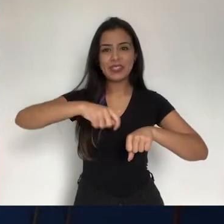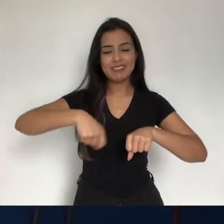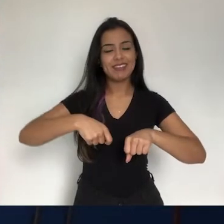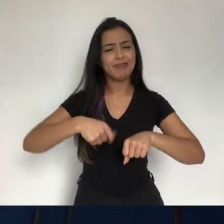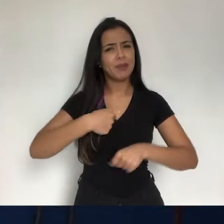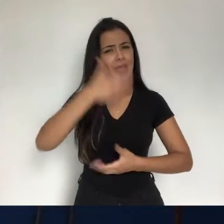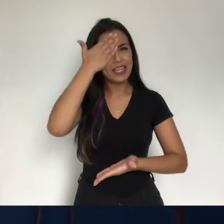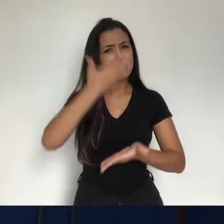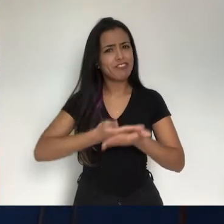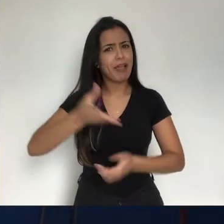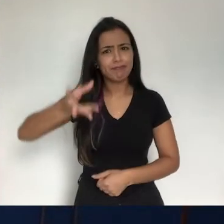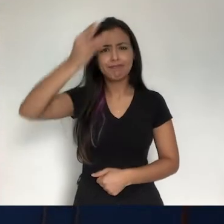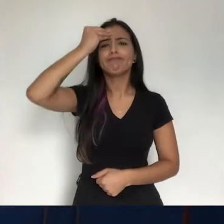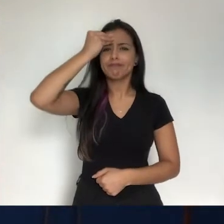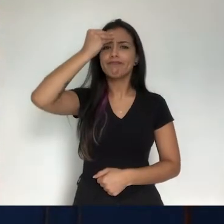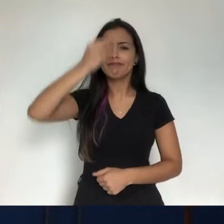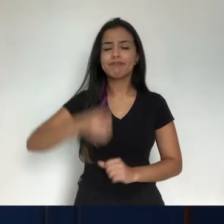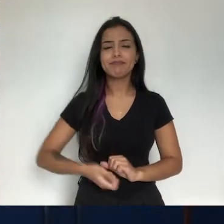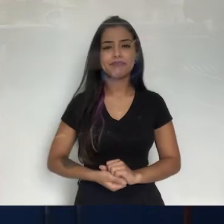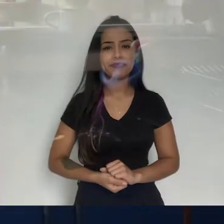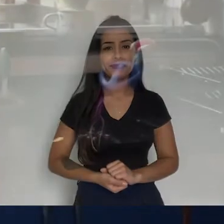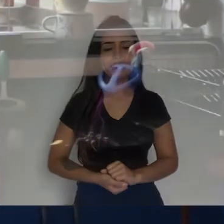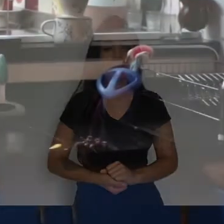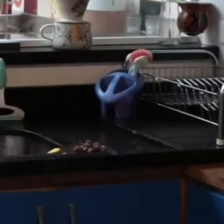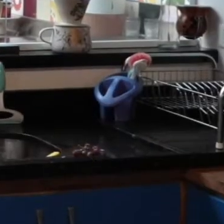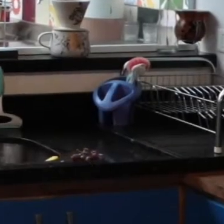cozinha, então isso vai estar marcado neles de alguma forma, assim.